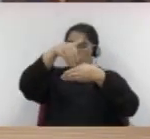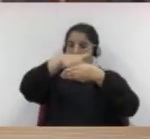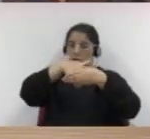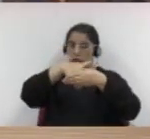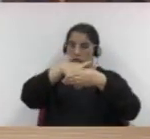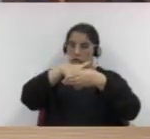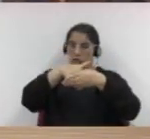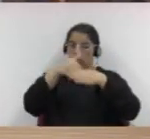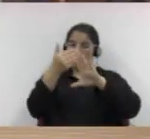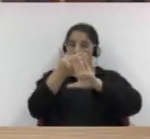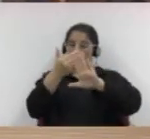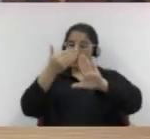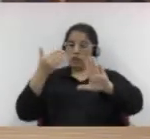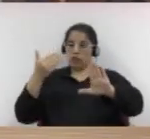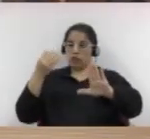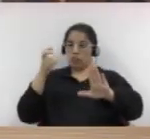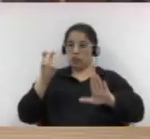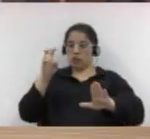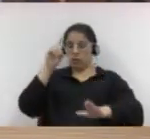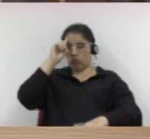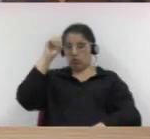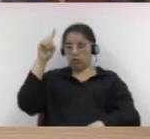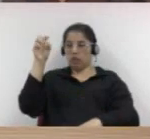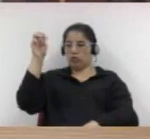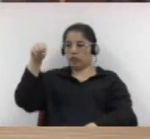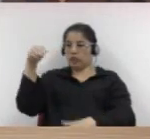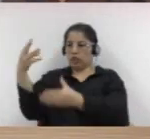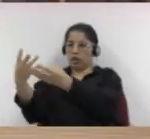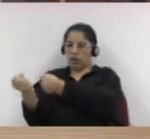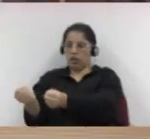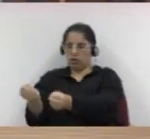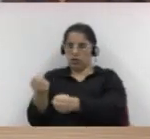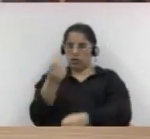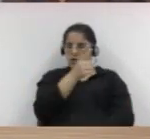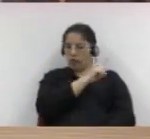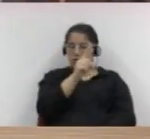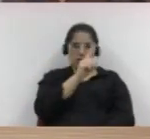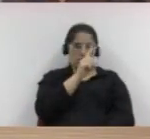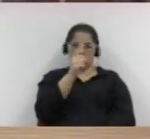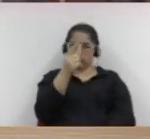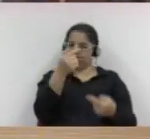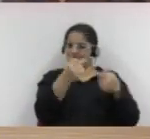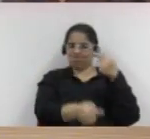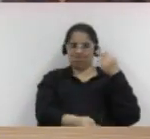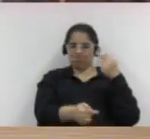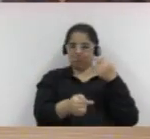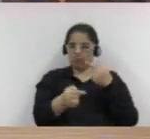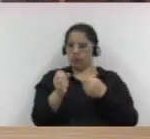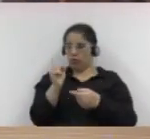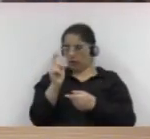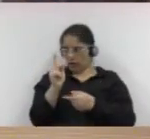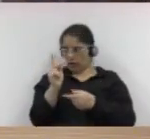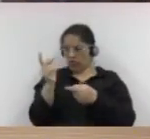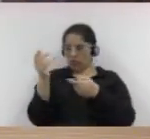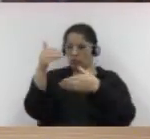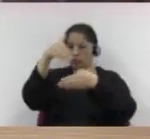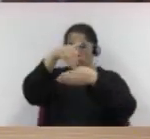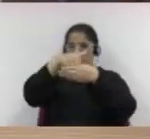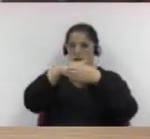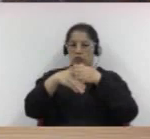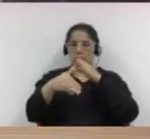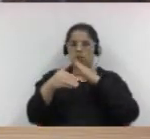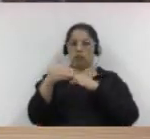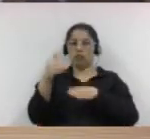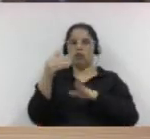votação, ok? O sim aceita, o não não aceita, ok? A